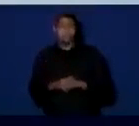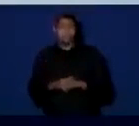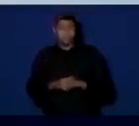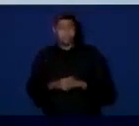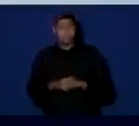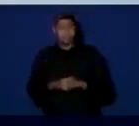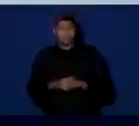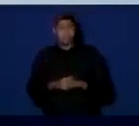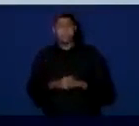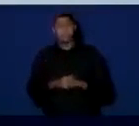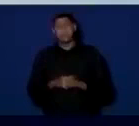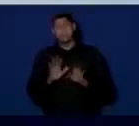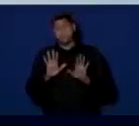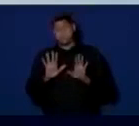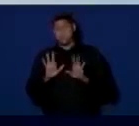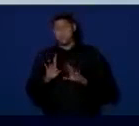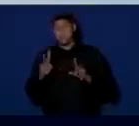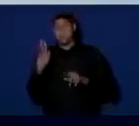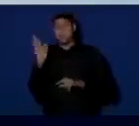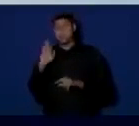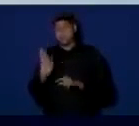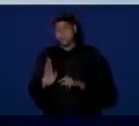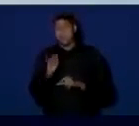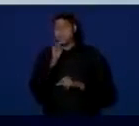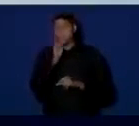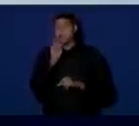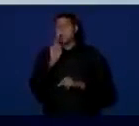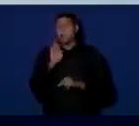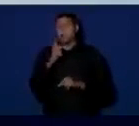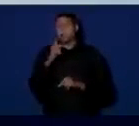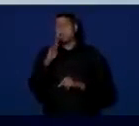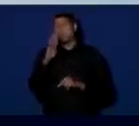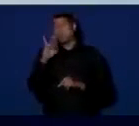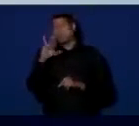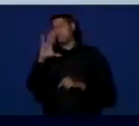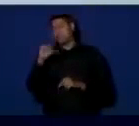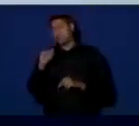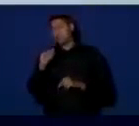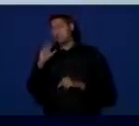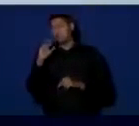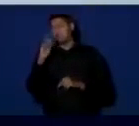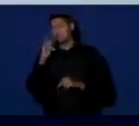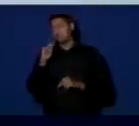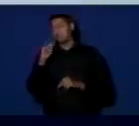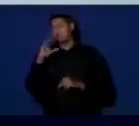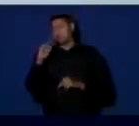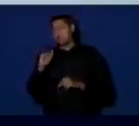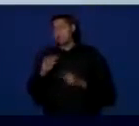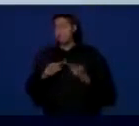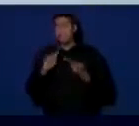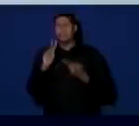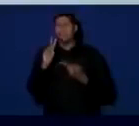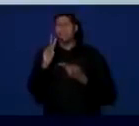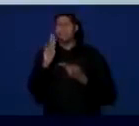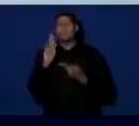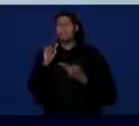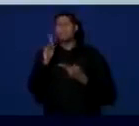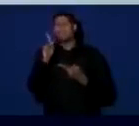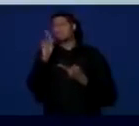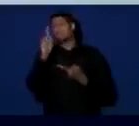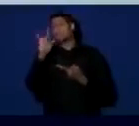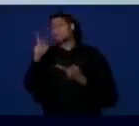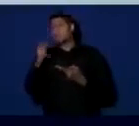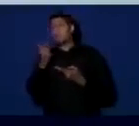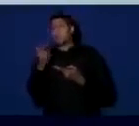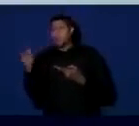emergentes. Eu não digo nem o Brasil, mas eu digo República Tcheca, Hungria, mesmo para onde a Polônia está indo, outros